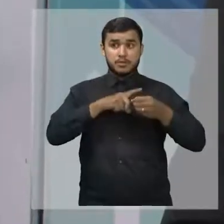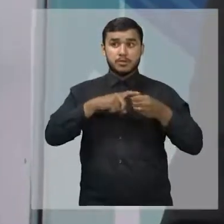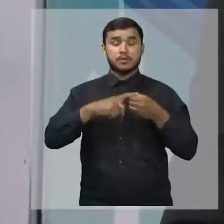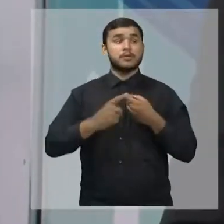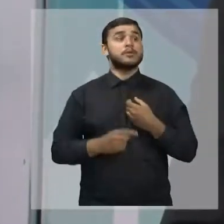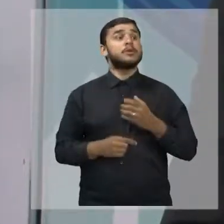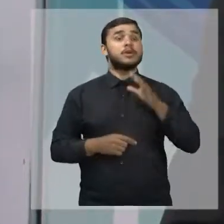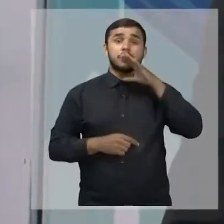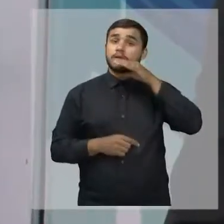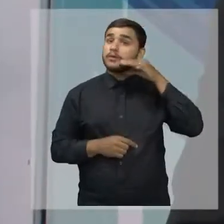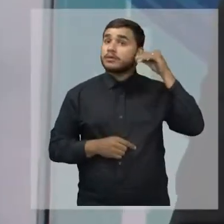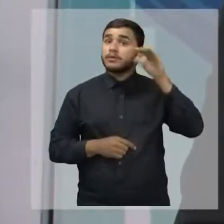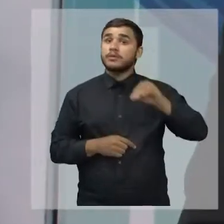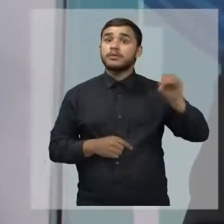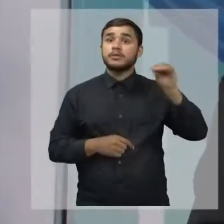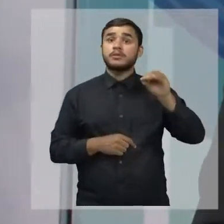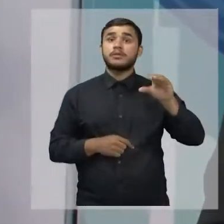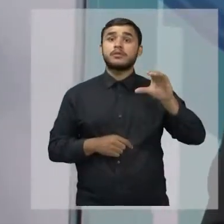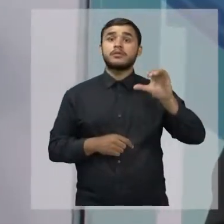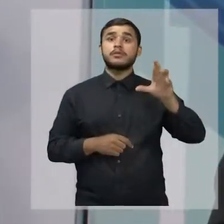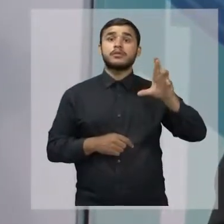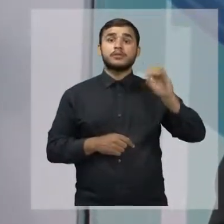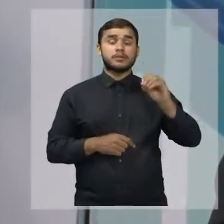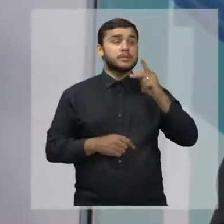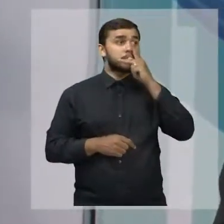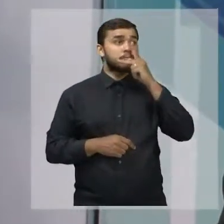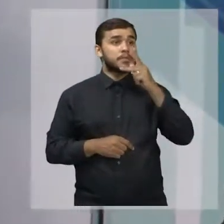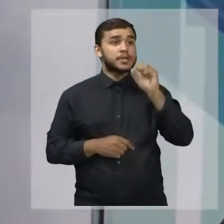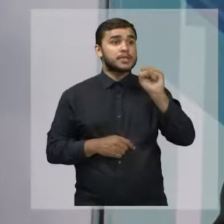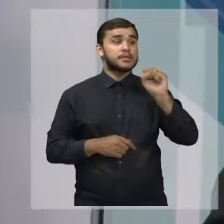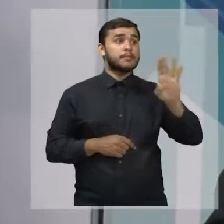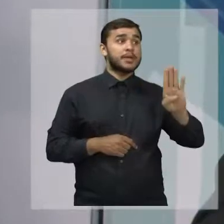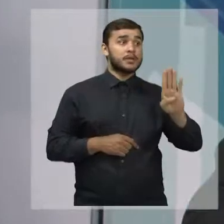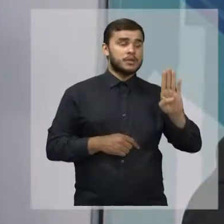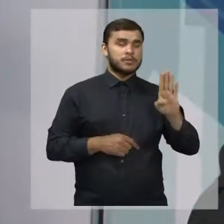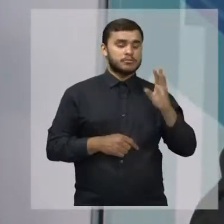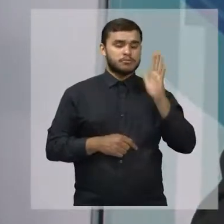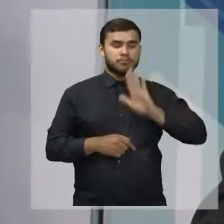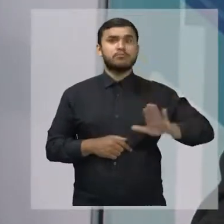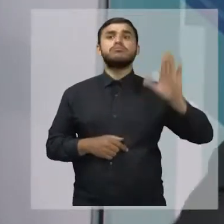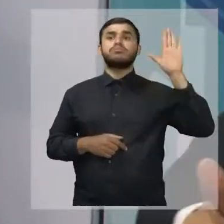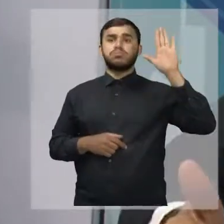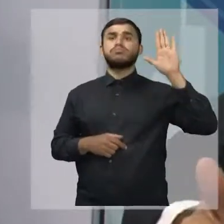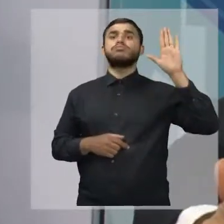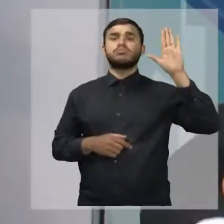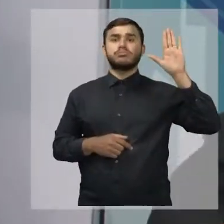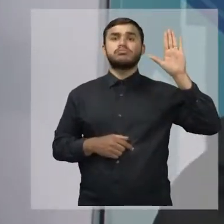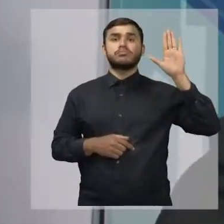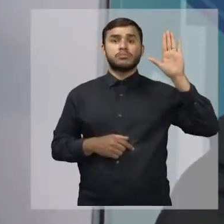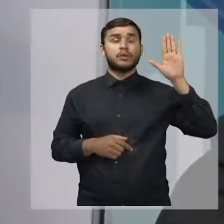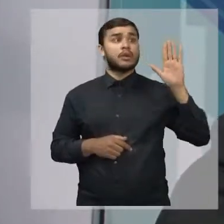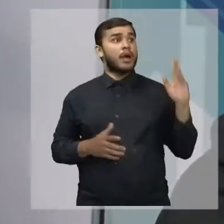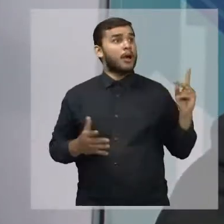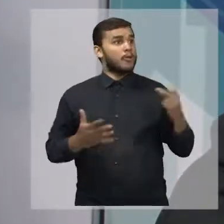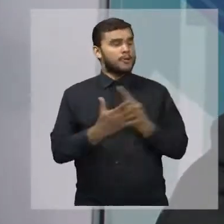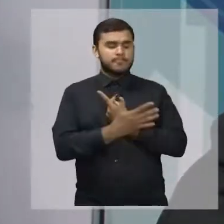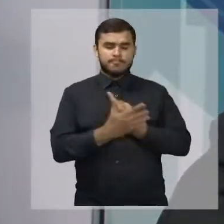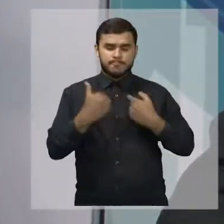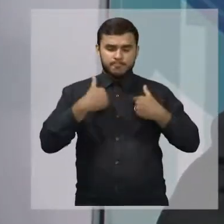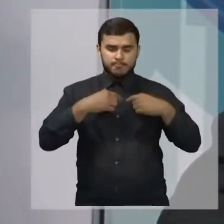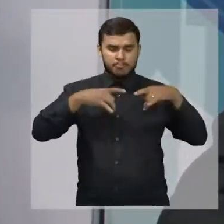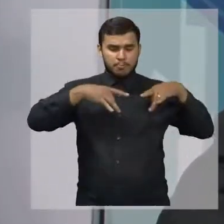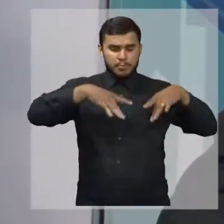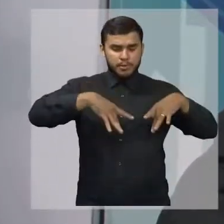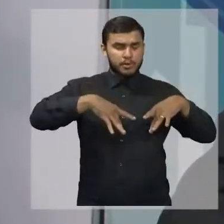do Ciro Gomes, o PSB, salvo engano, ele era o candidato natural do partido e foi-lhe negada a legenda. Ele